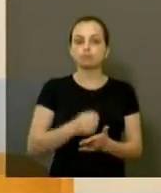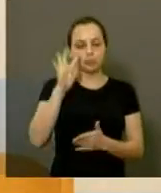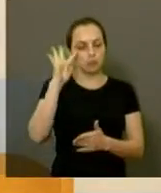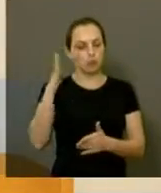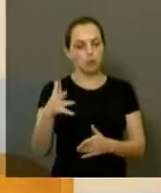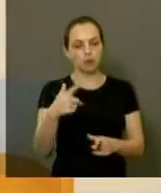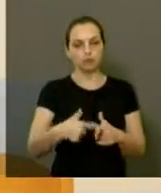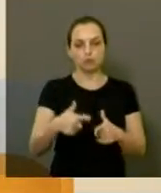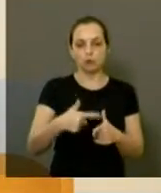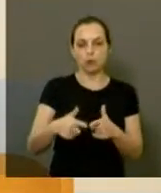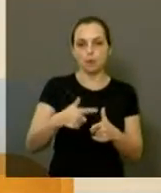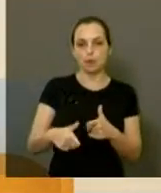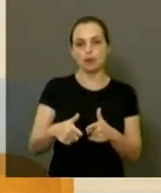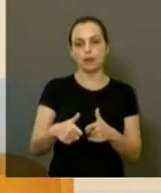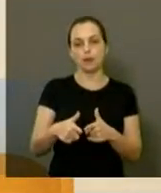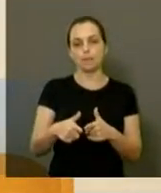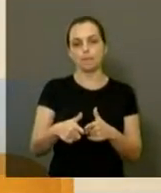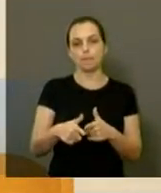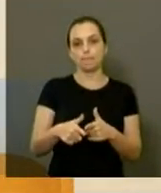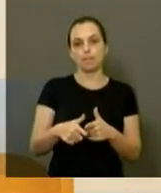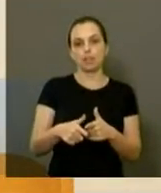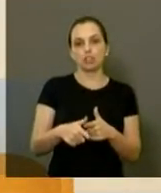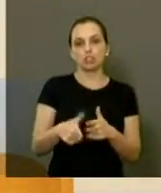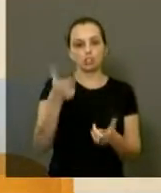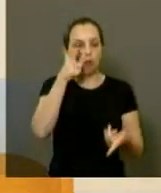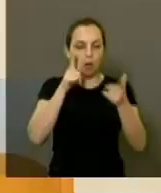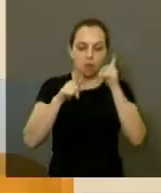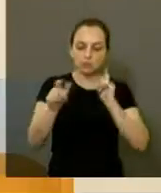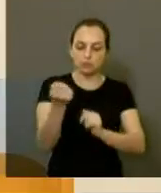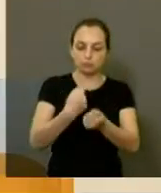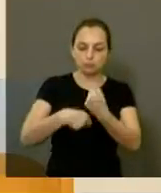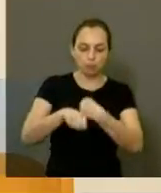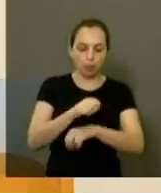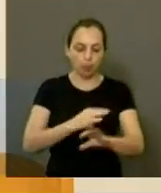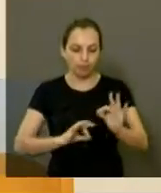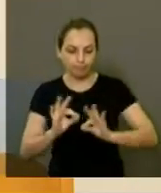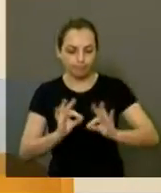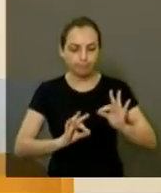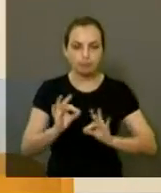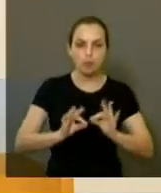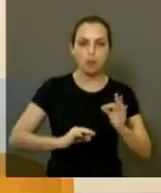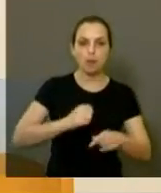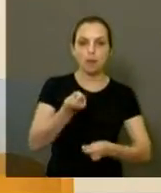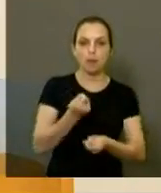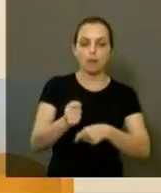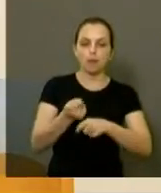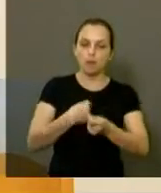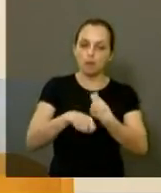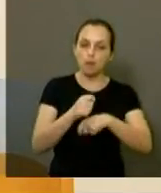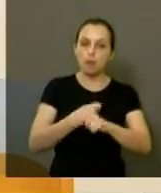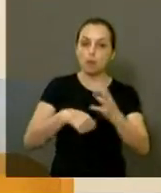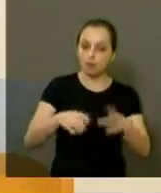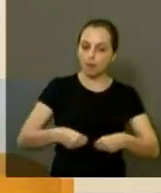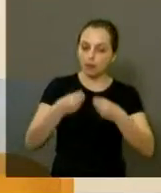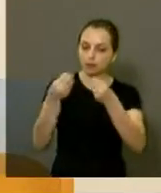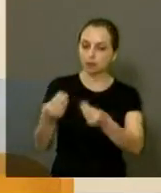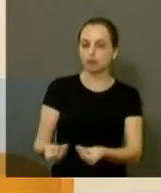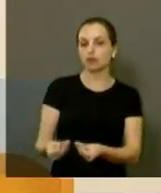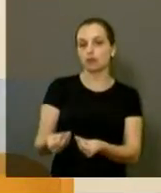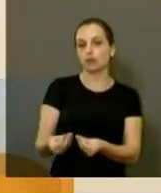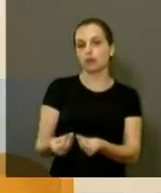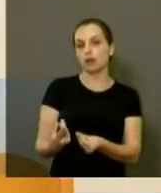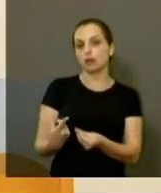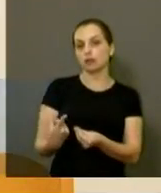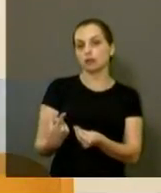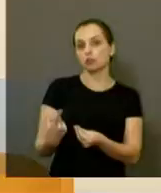seus problemas de incapacidade administrativa, de controle de gestão, passando a conta para a população mais carente da